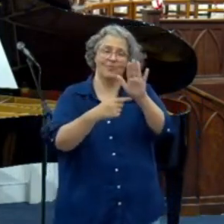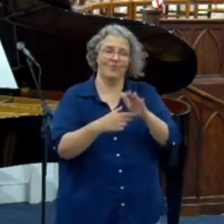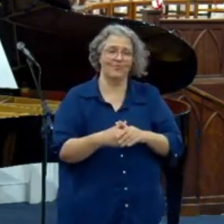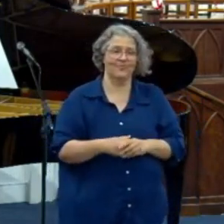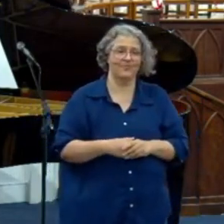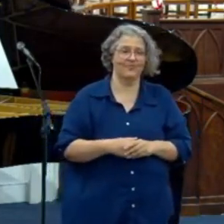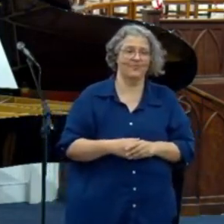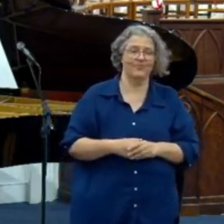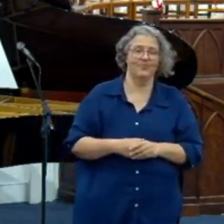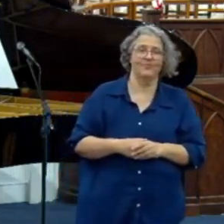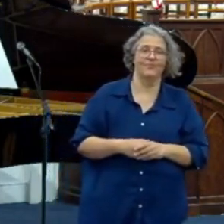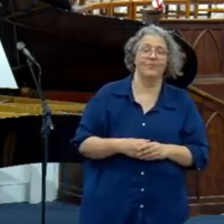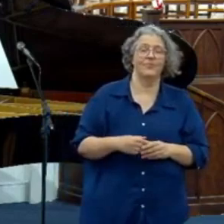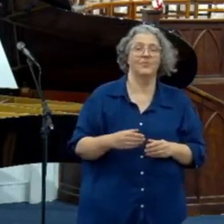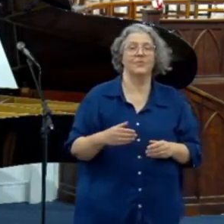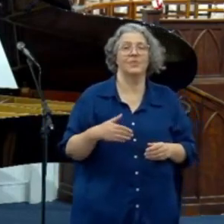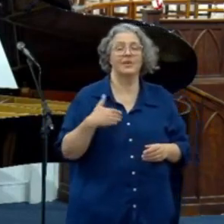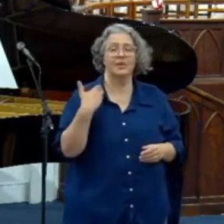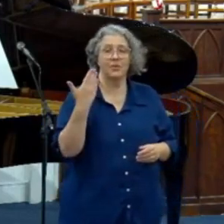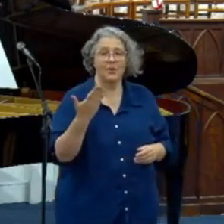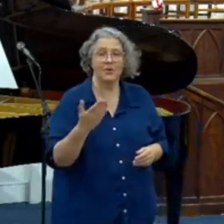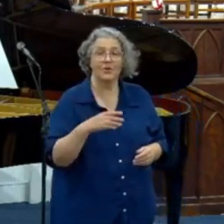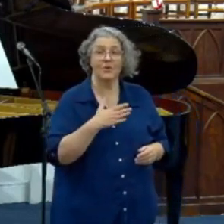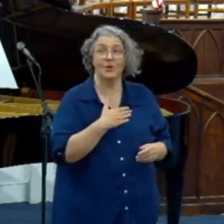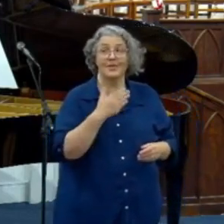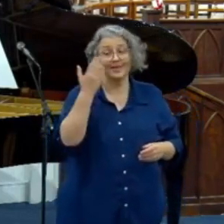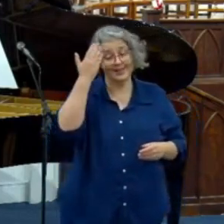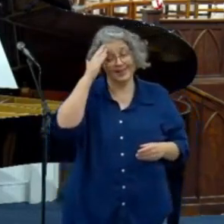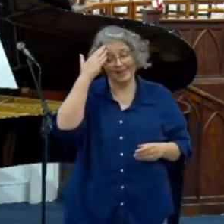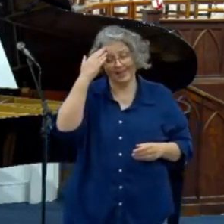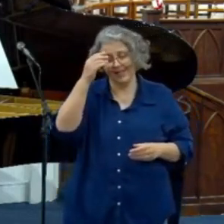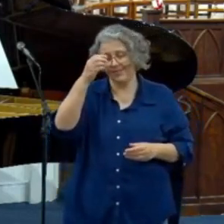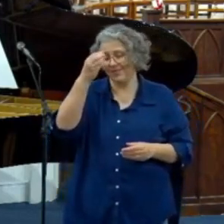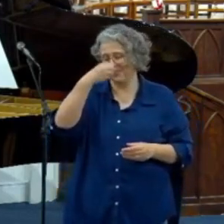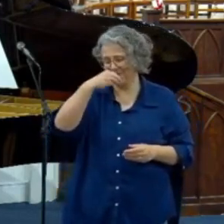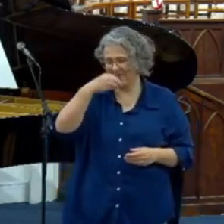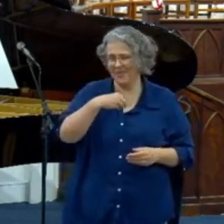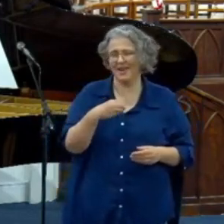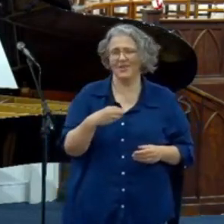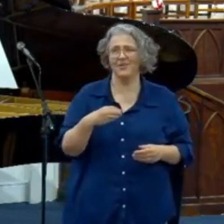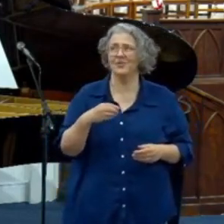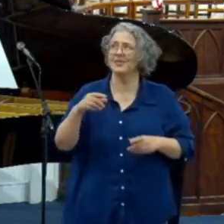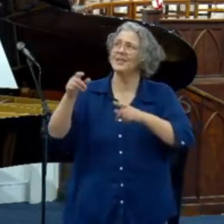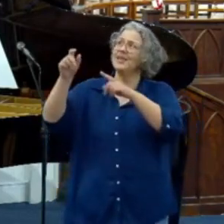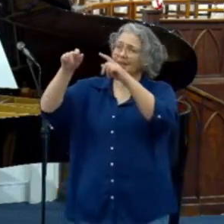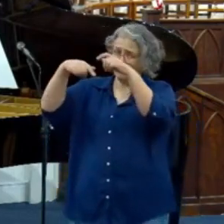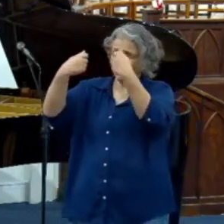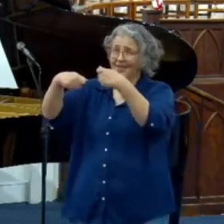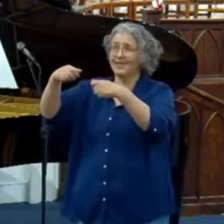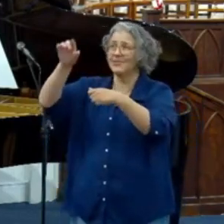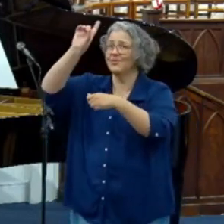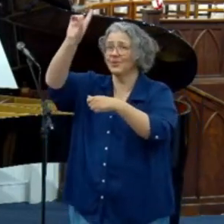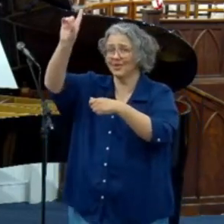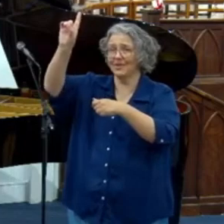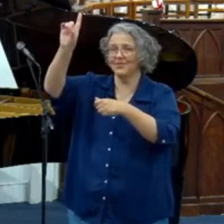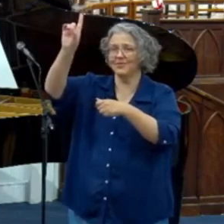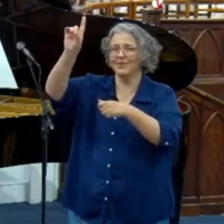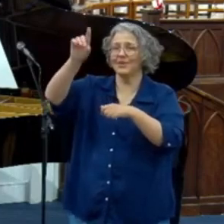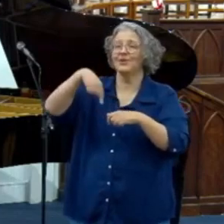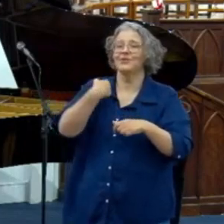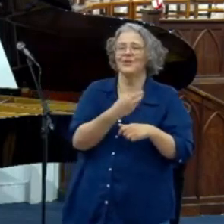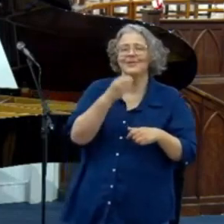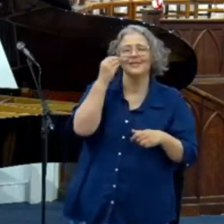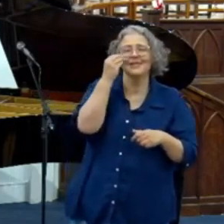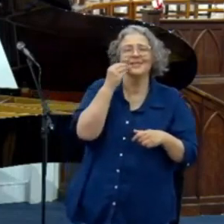vez: somente quando reconhecemos a nossa fraqueza e a nossa necessidade de Deus é que podemos experimentar